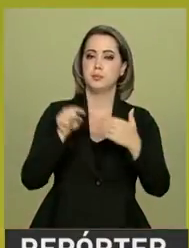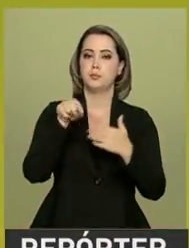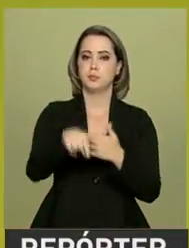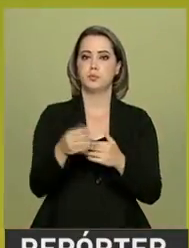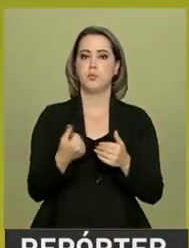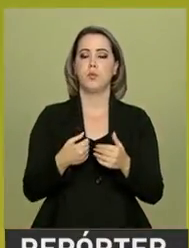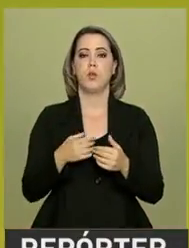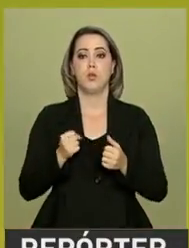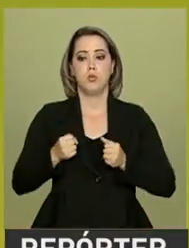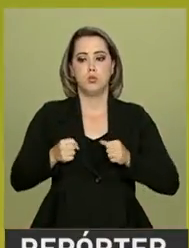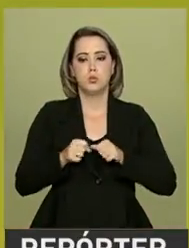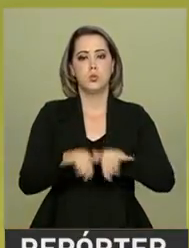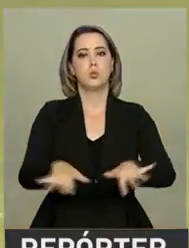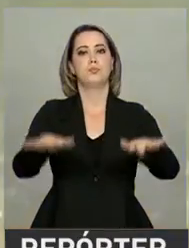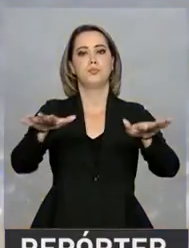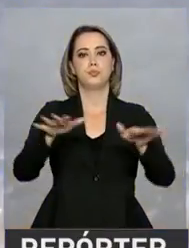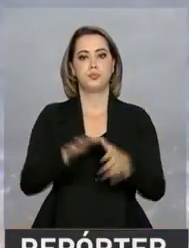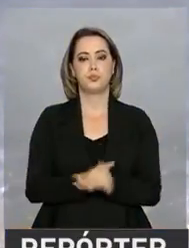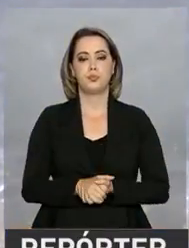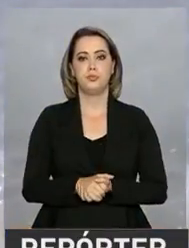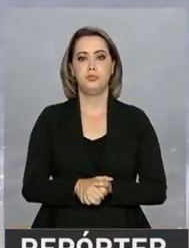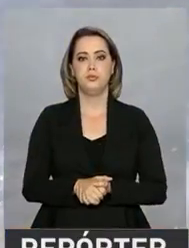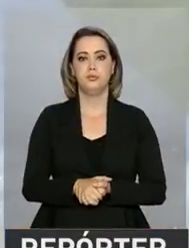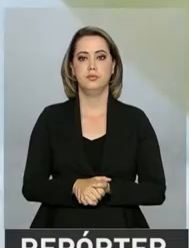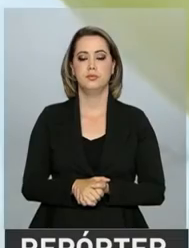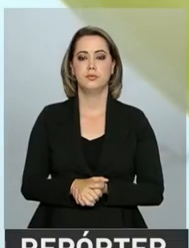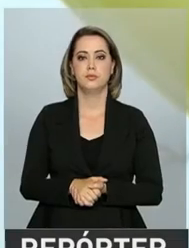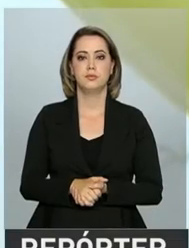em larga escala.